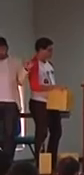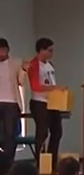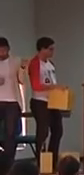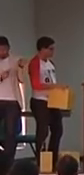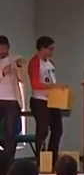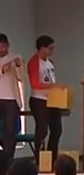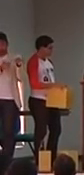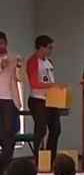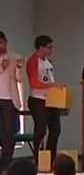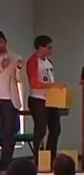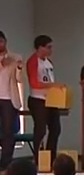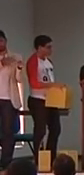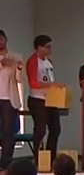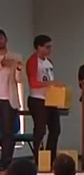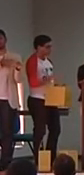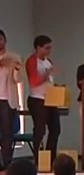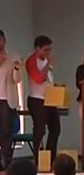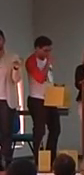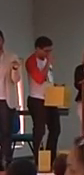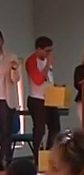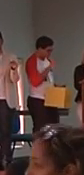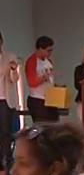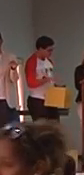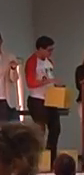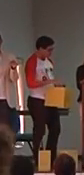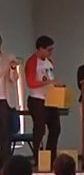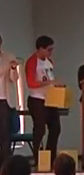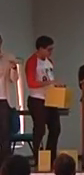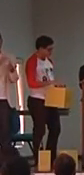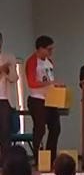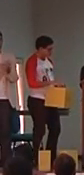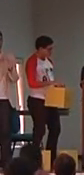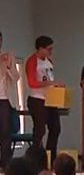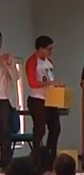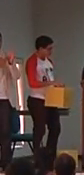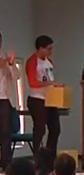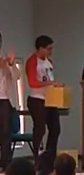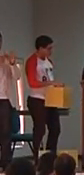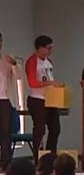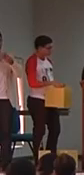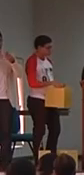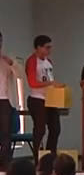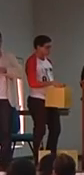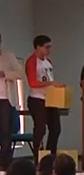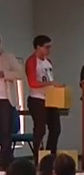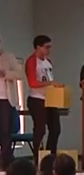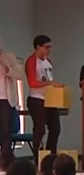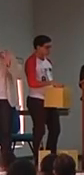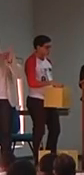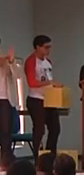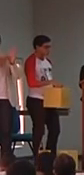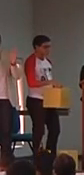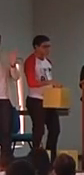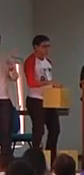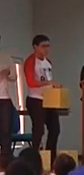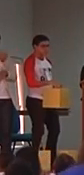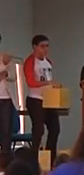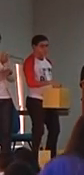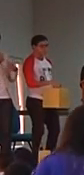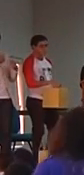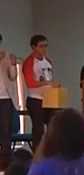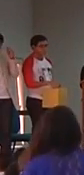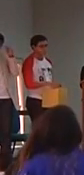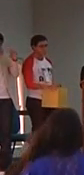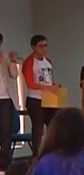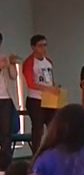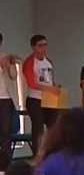temática institucional, em acordo com o artigo 4. Gostaria de pedir à plateia o silêncio, porque